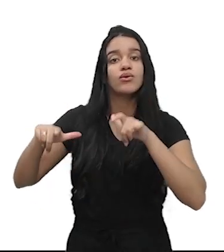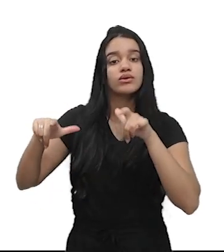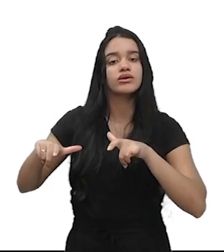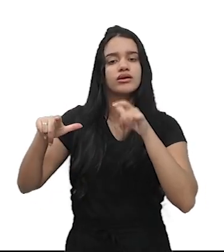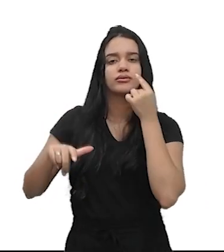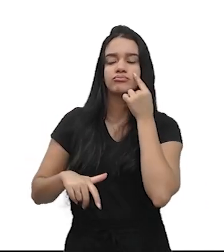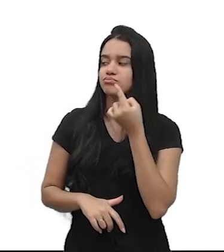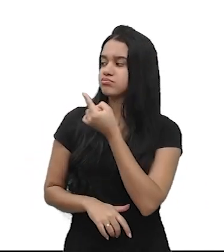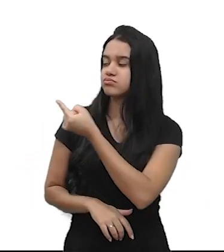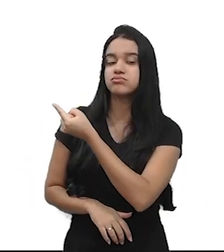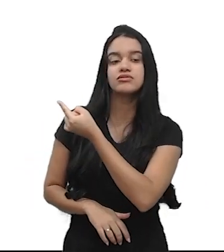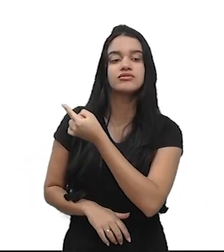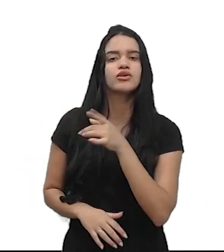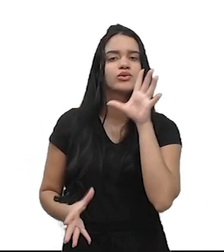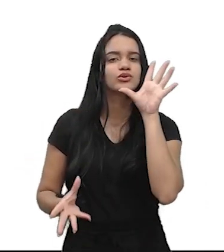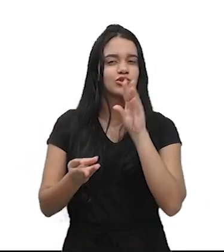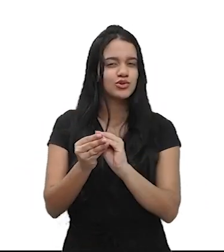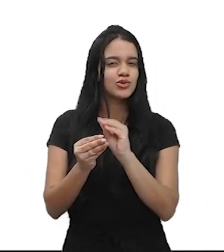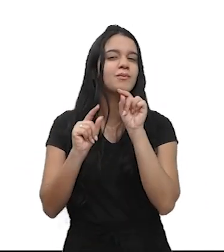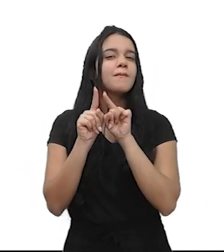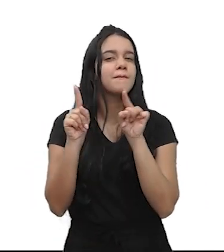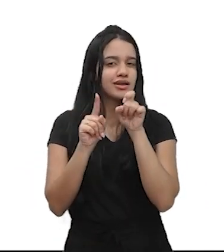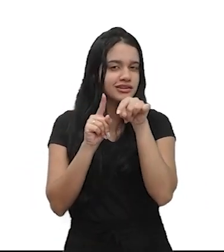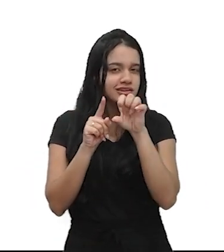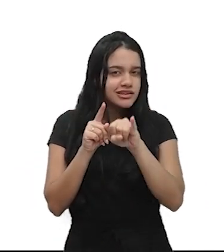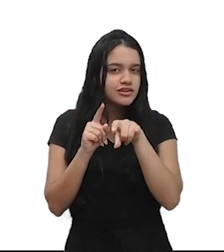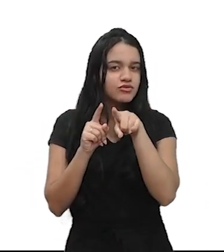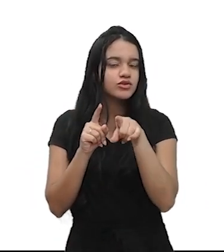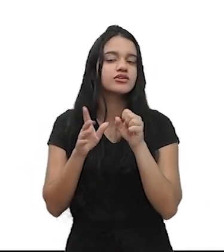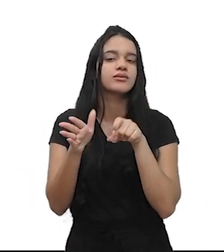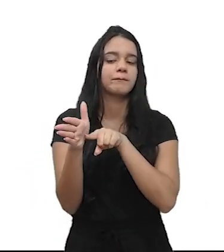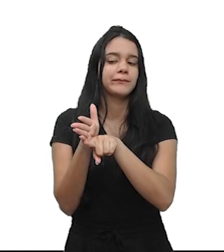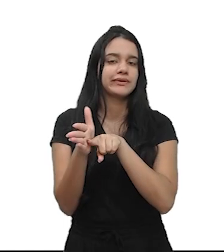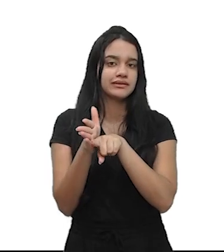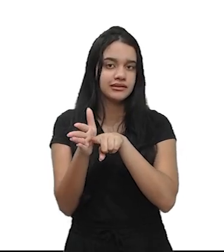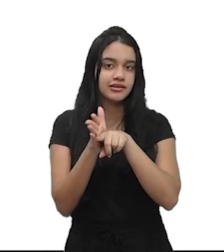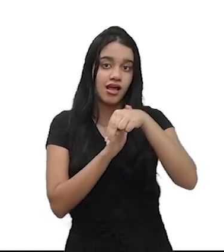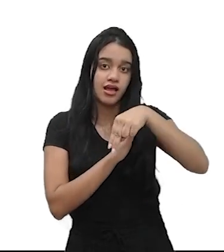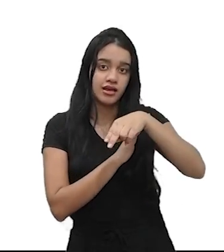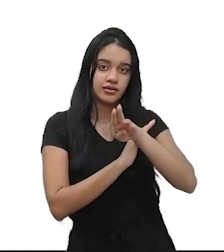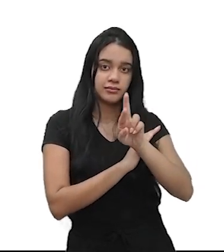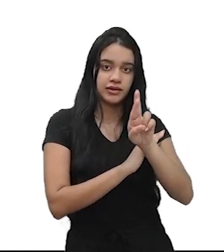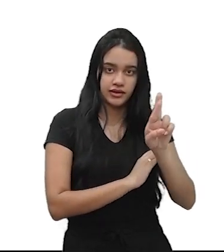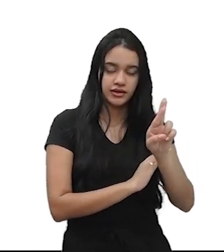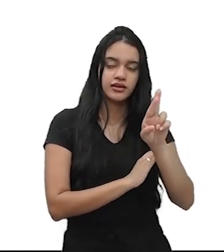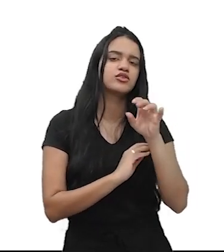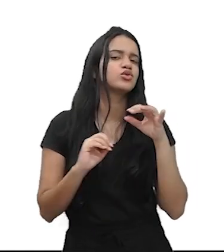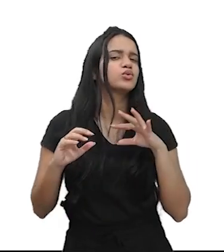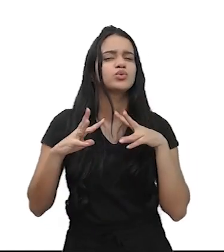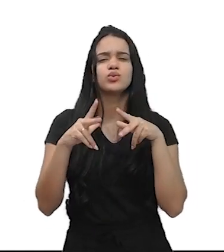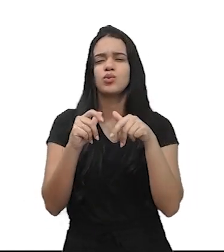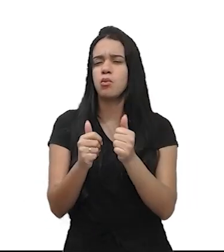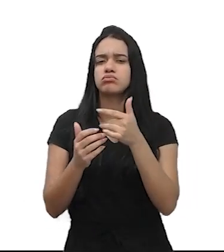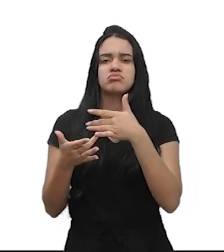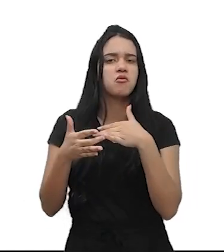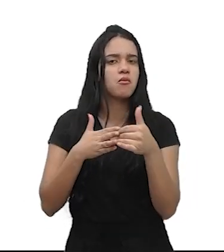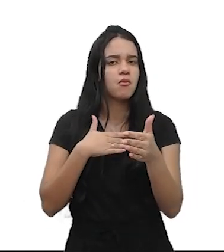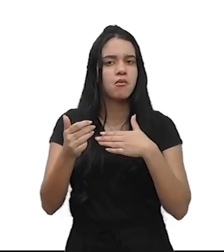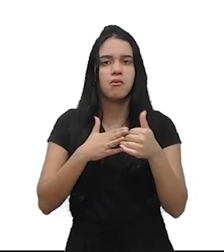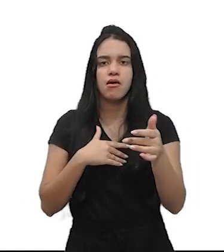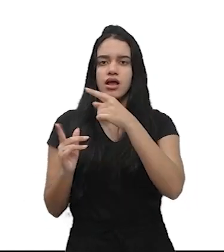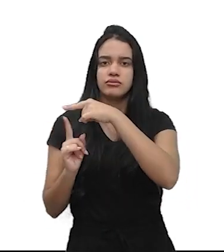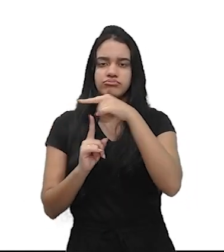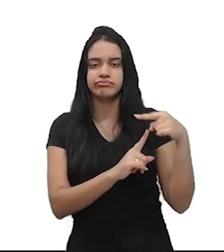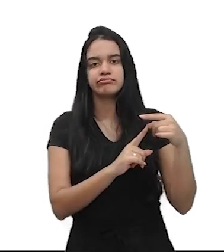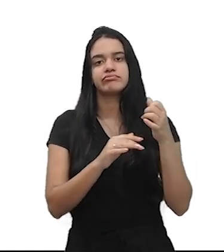só um pequeno recorte, mas se você consultar, né, a própria NBR, lá vai estar todo tipo de estabelecimento,